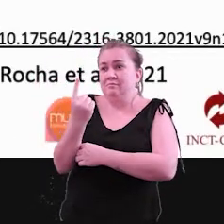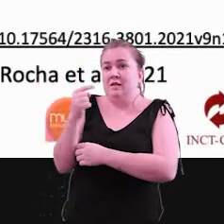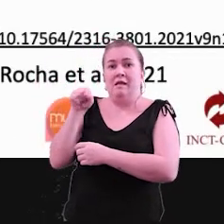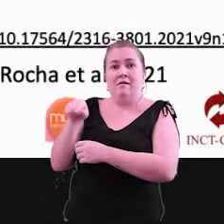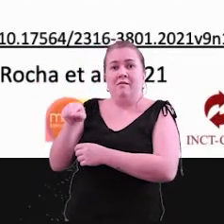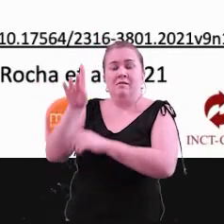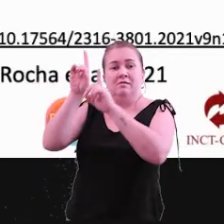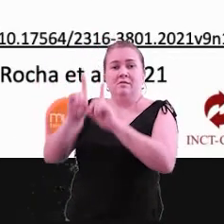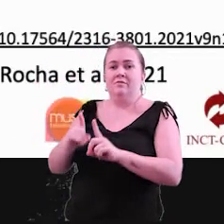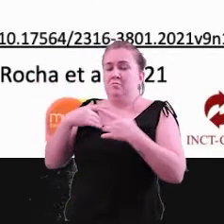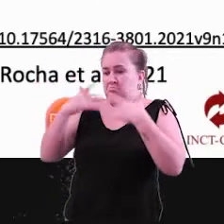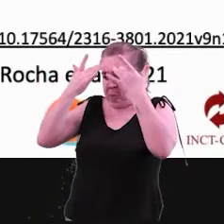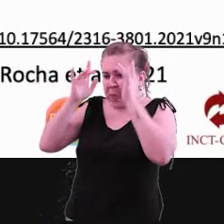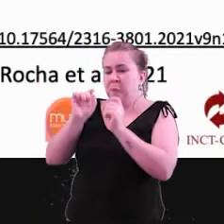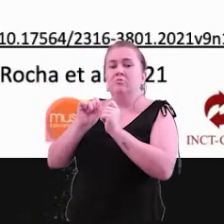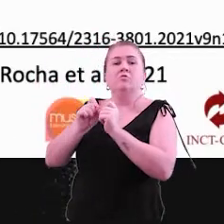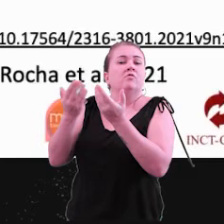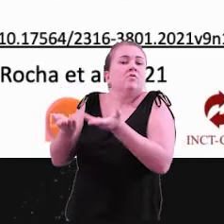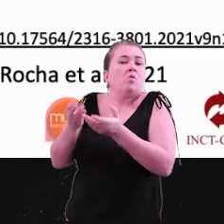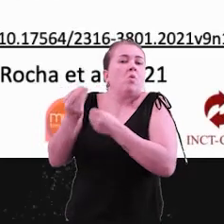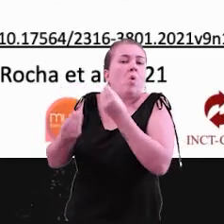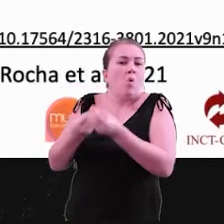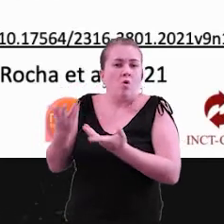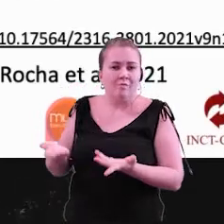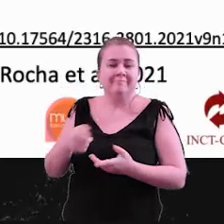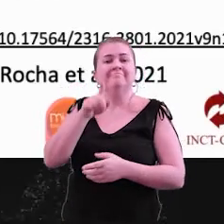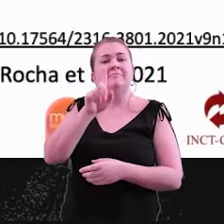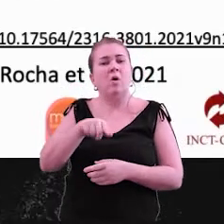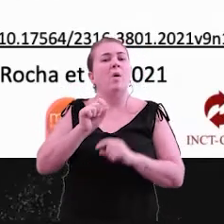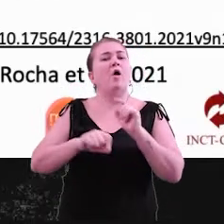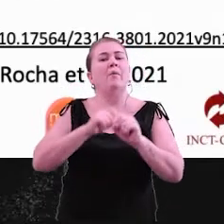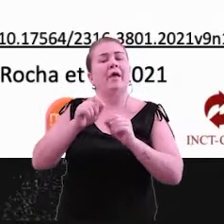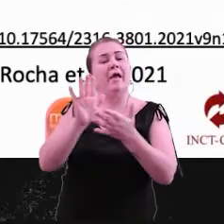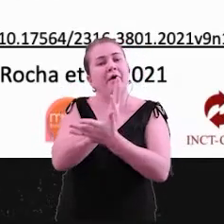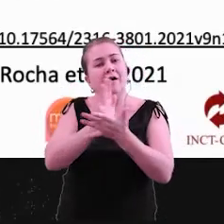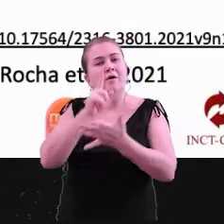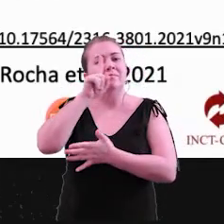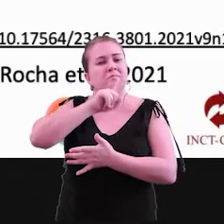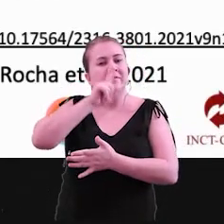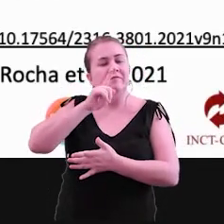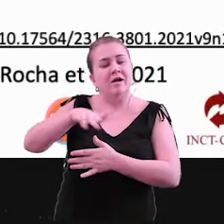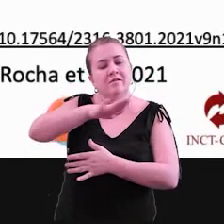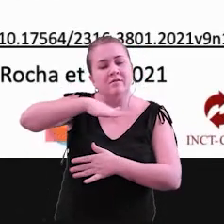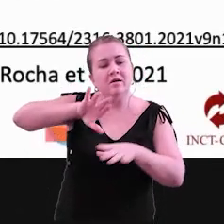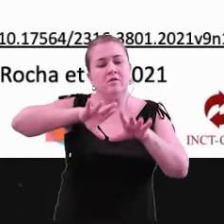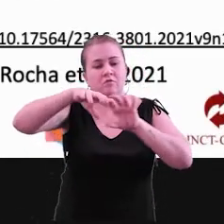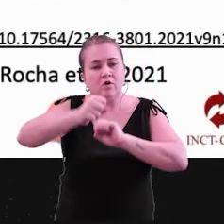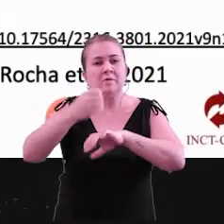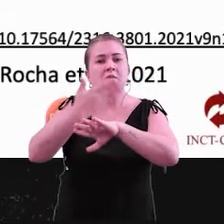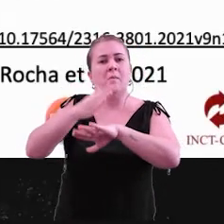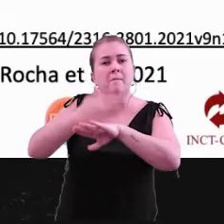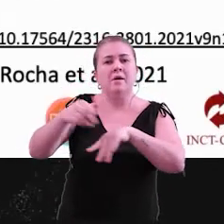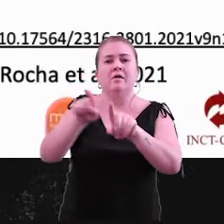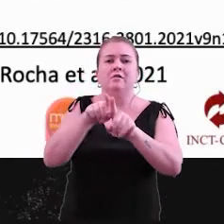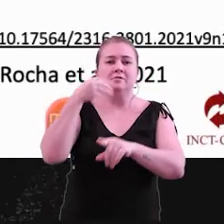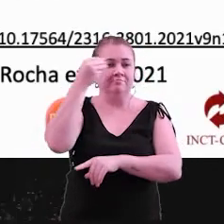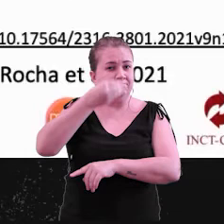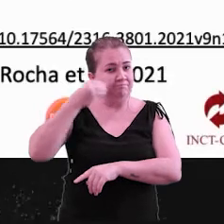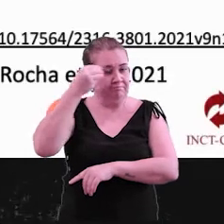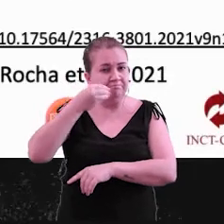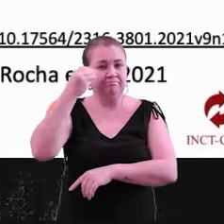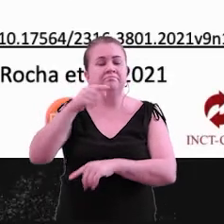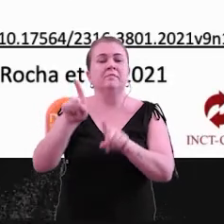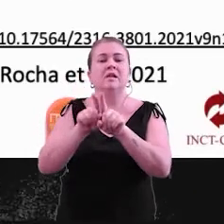sua formação, à sua prática e à sua experiência, né? E as estratégias de acessibilidade que o museu oferece. Porque